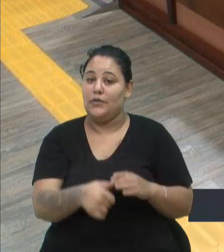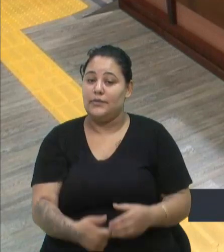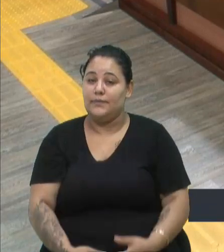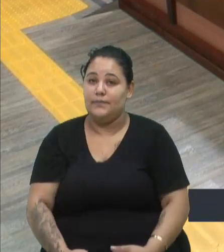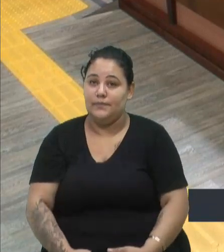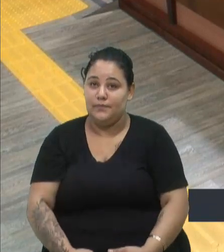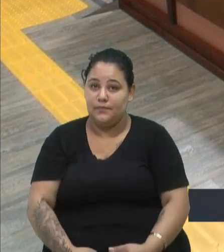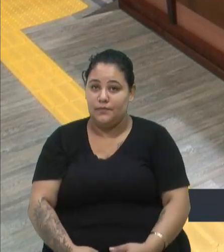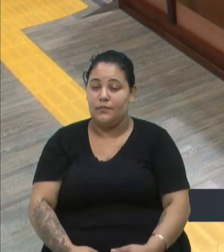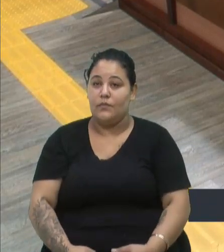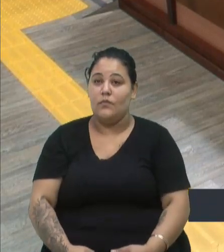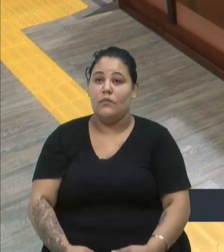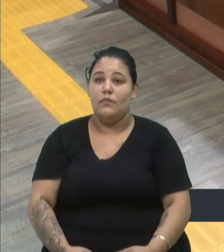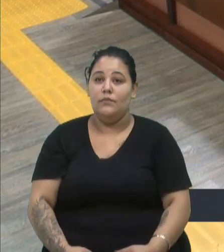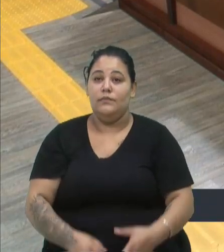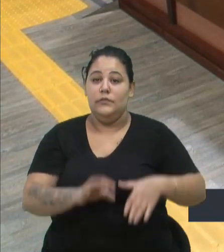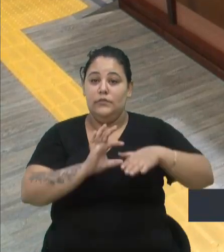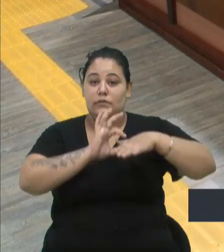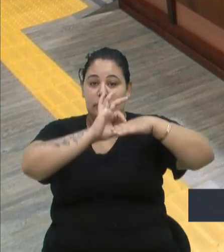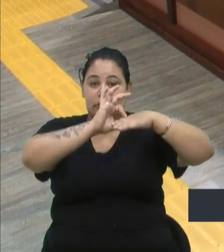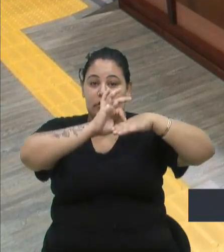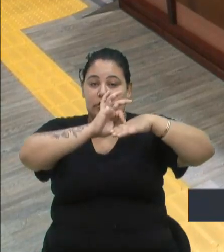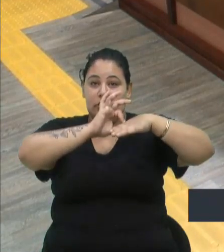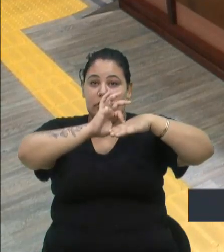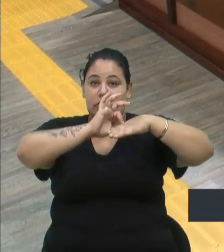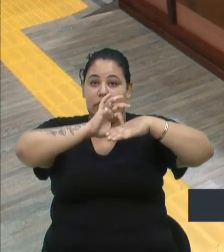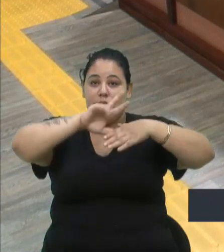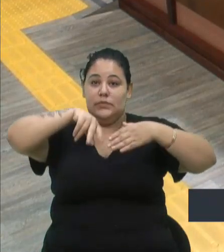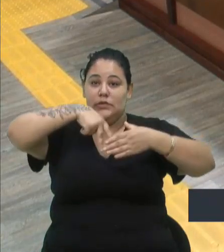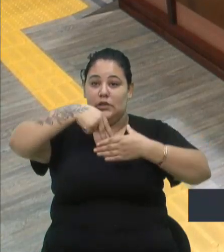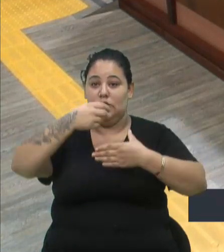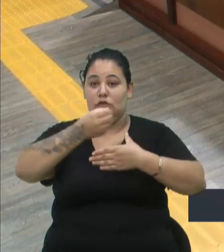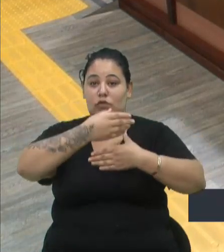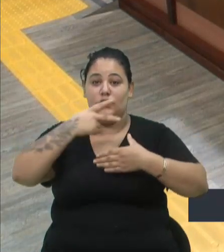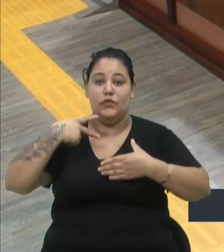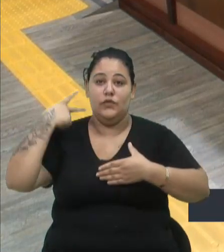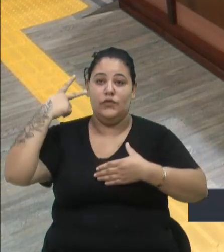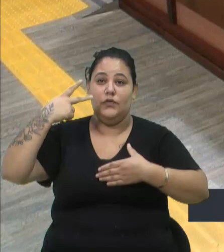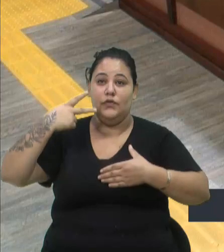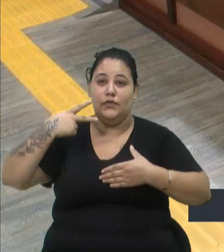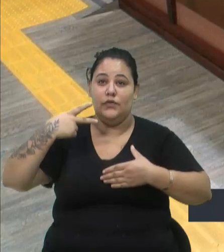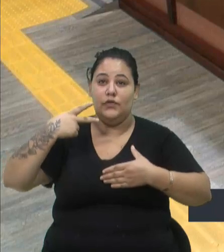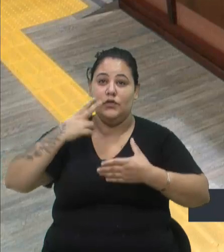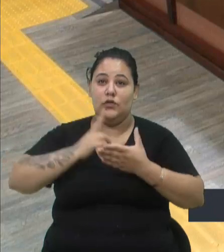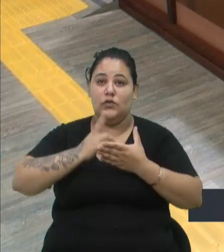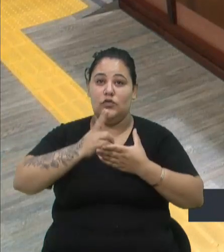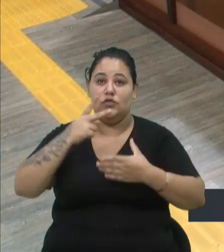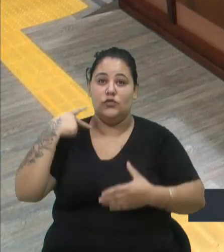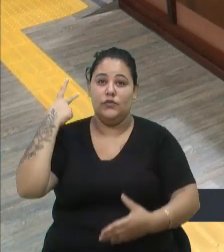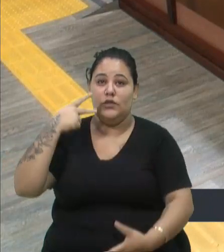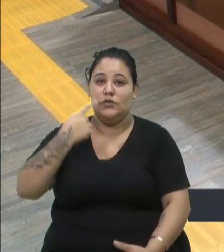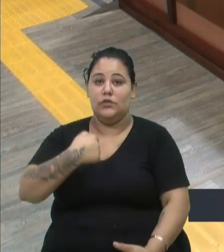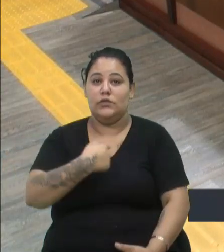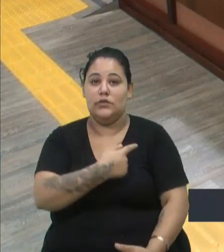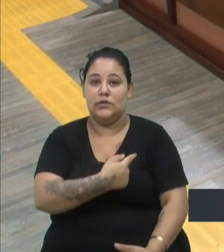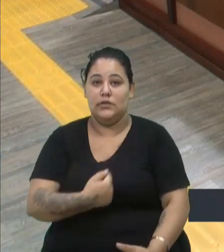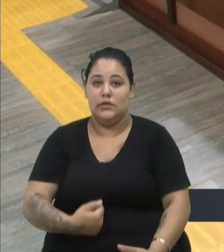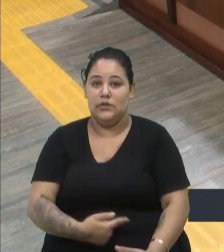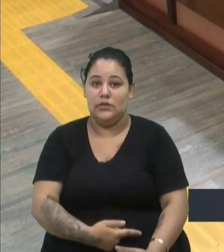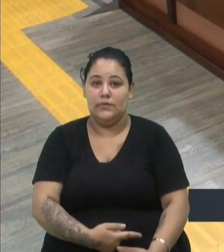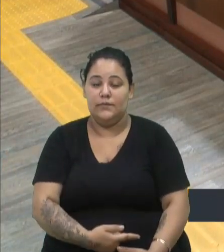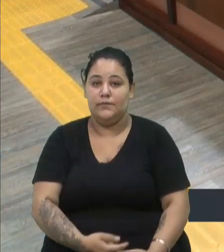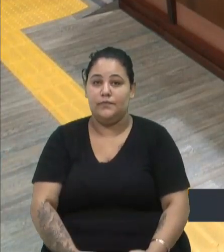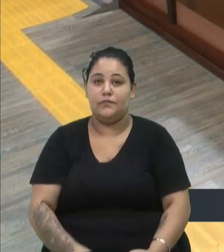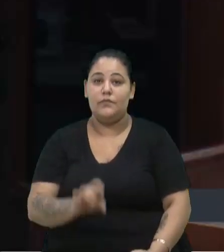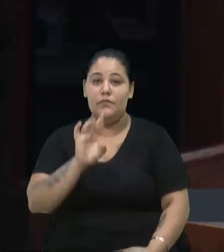Zanquim. Declaração de líder para a bancada do Novo, vereador. Continua com a palavra o vereador Zanquim. Então, esse era o